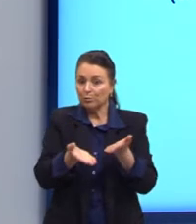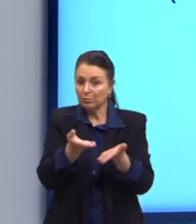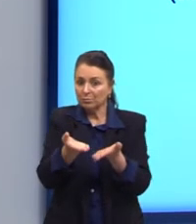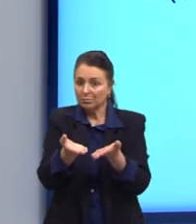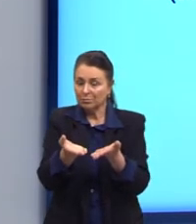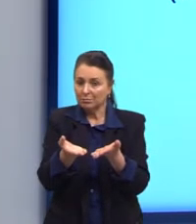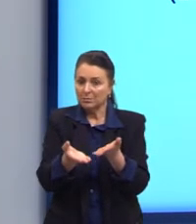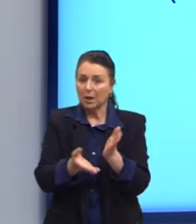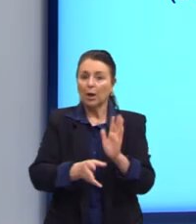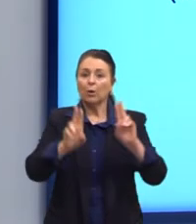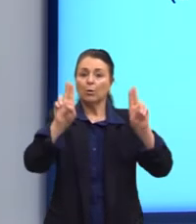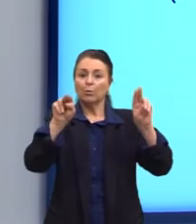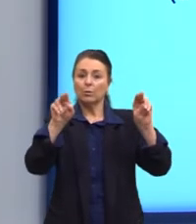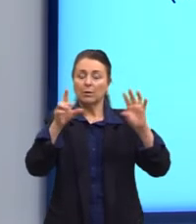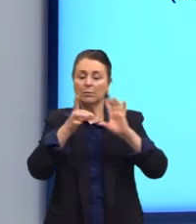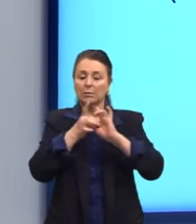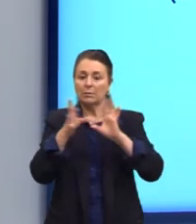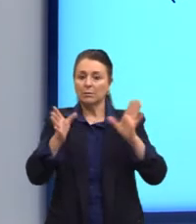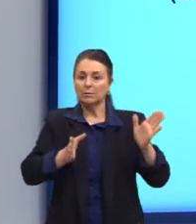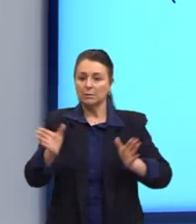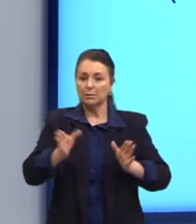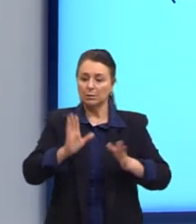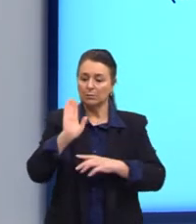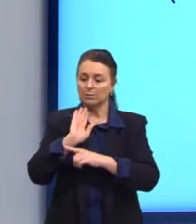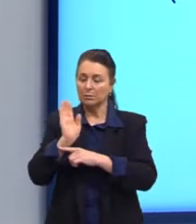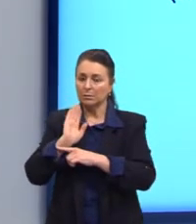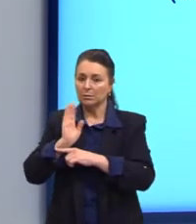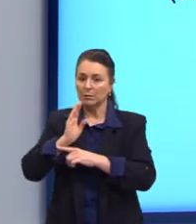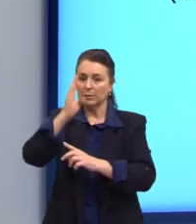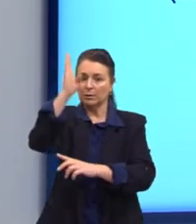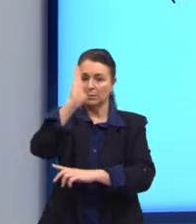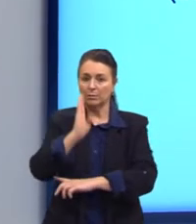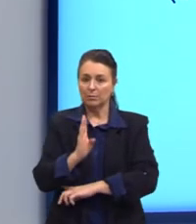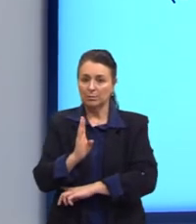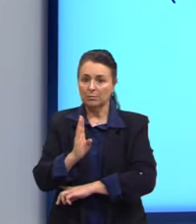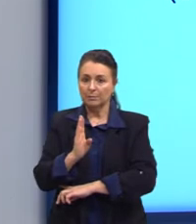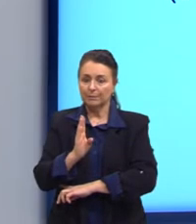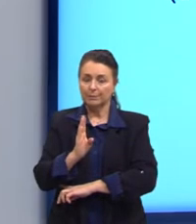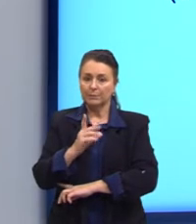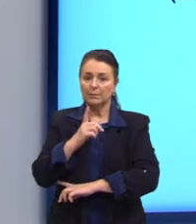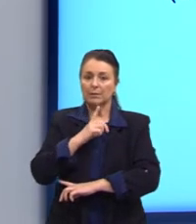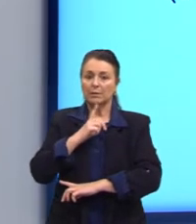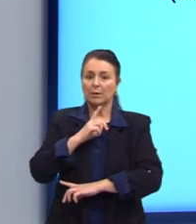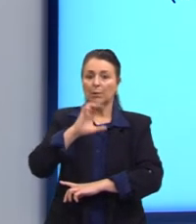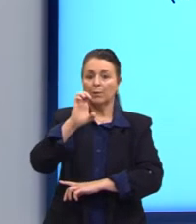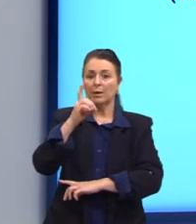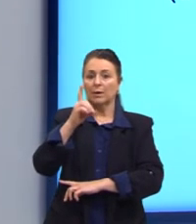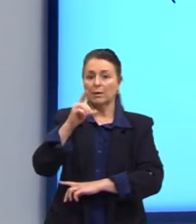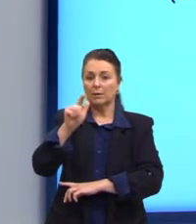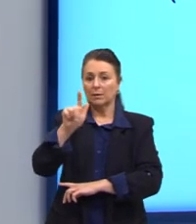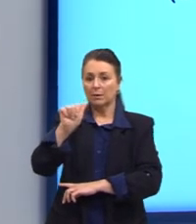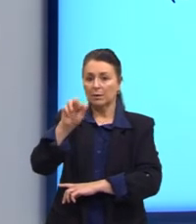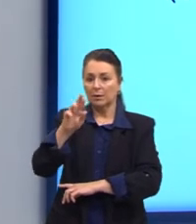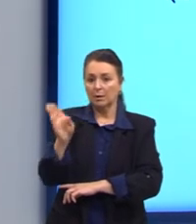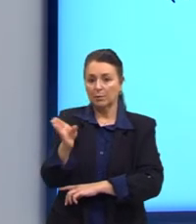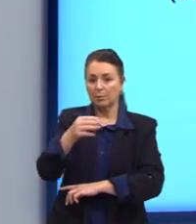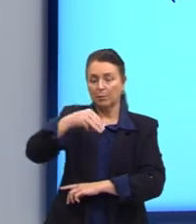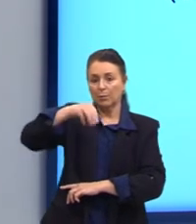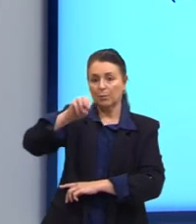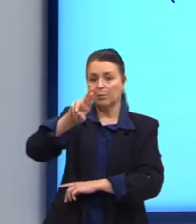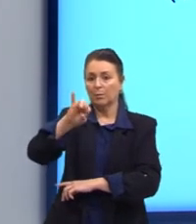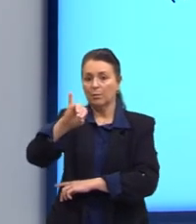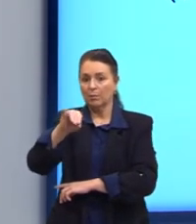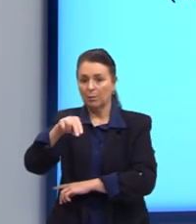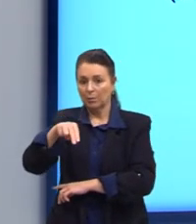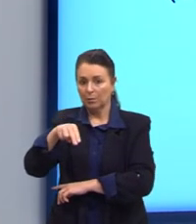da temática democratização do acesso ao cinema no Brasil e ele diz o seguinte Edgar Morin define o cinema como uma